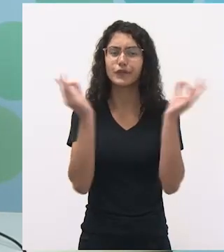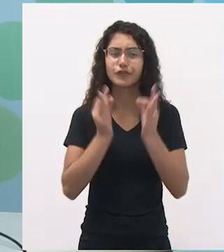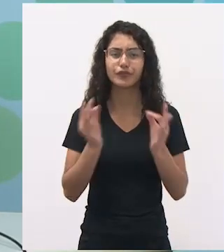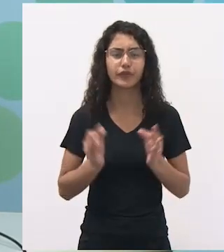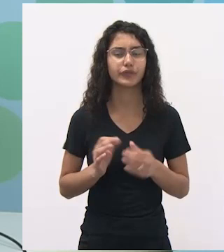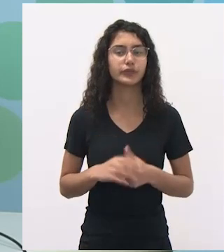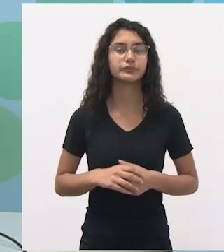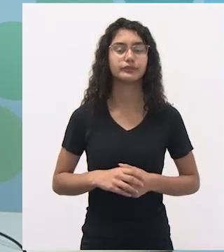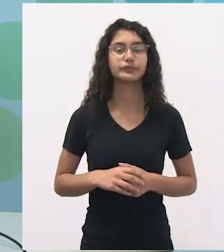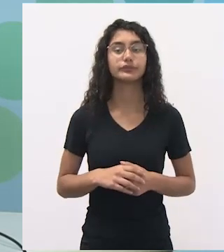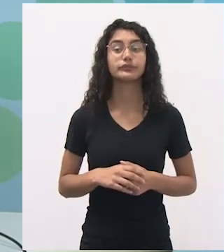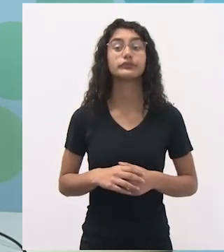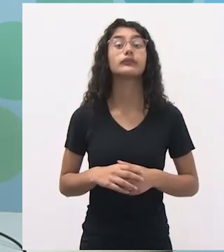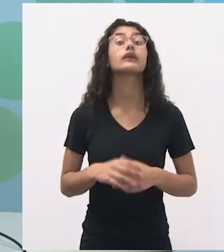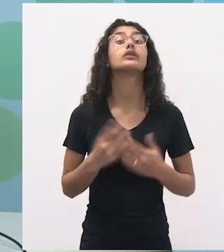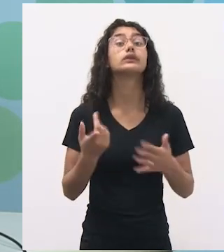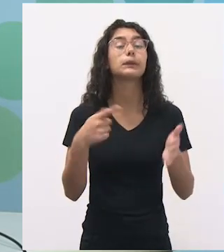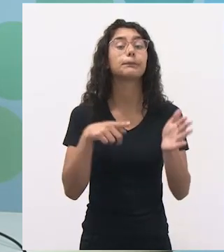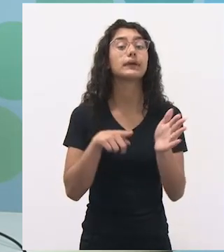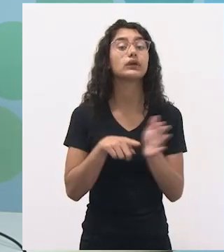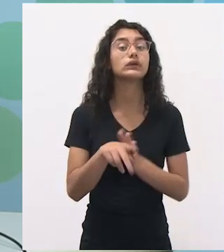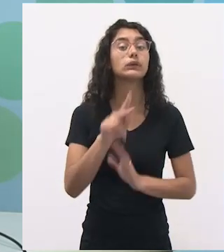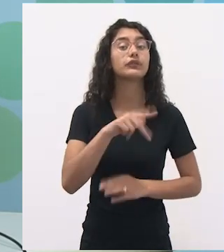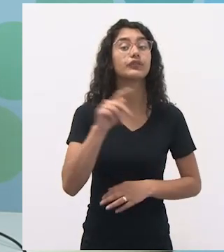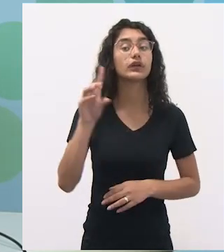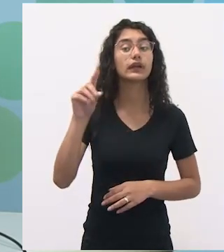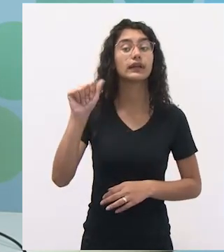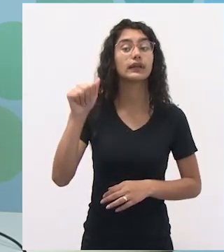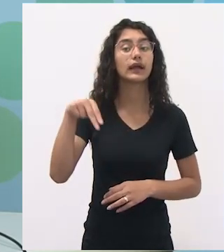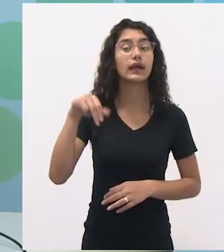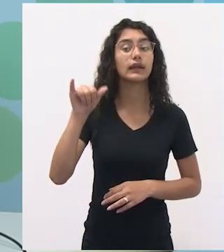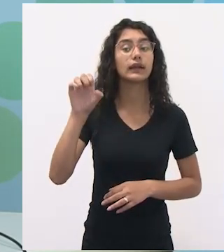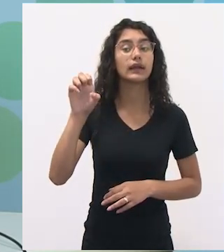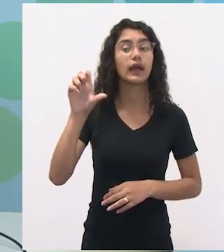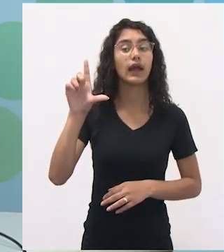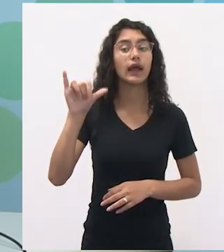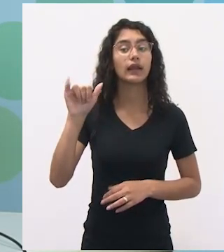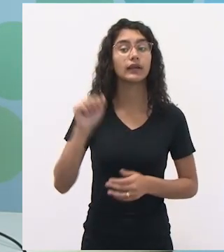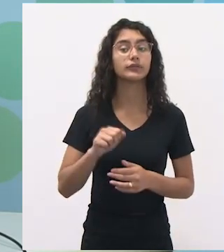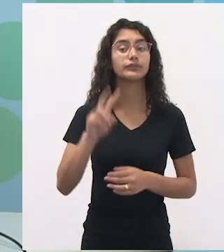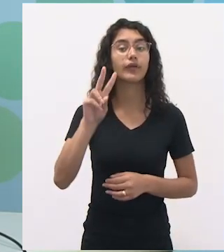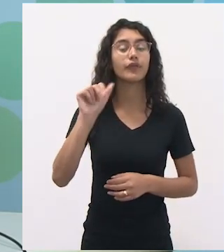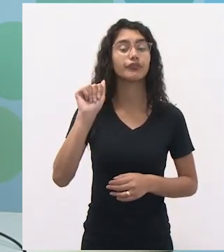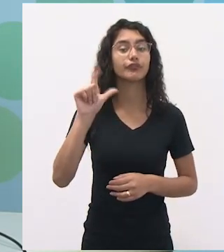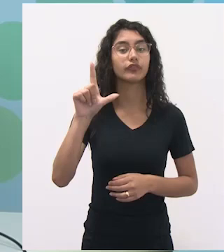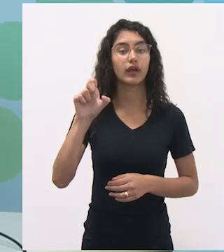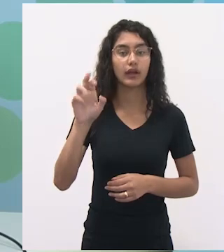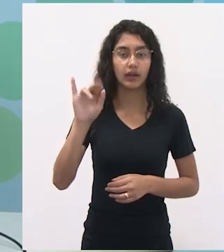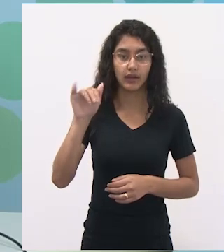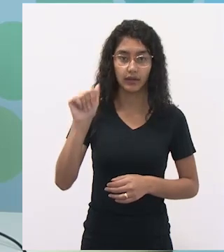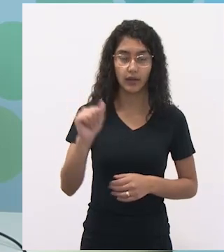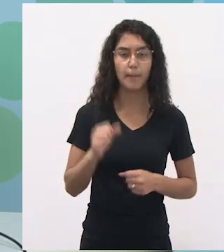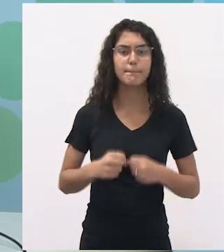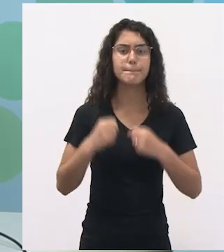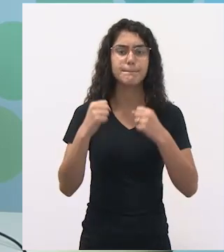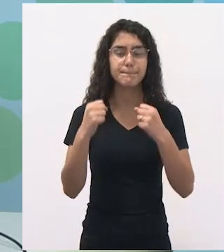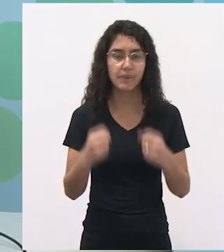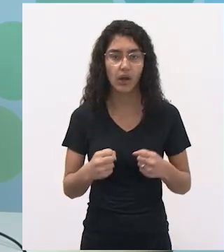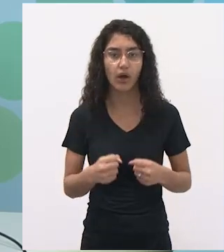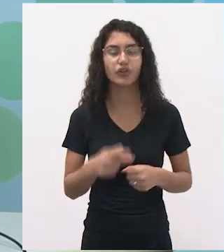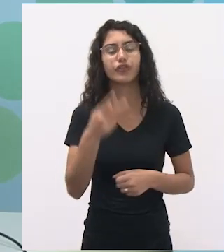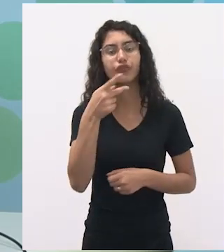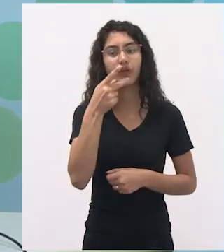Perfeito. Outra questão aqui da professora Daniele. Valéria, você pode repetir qual